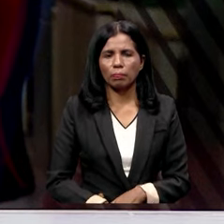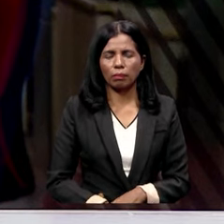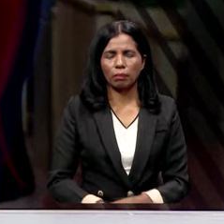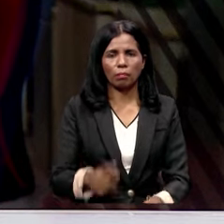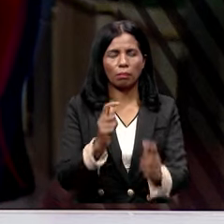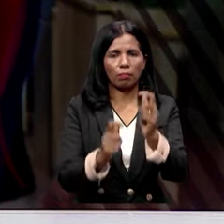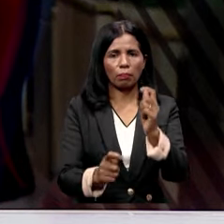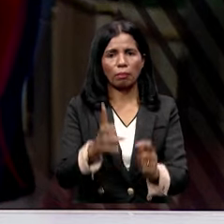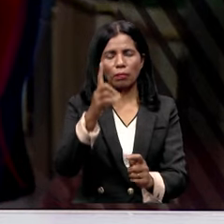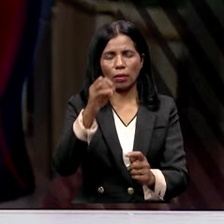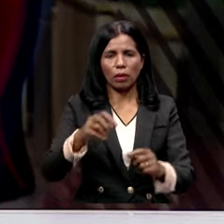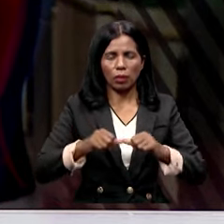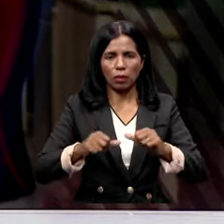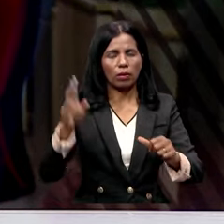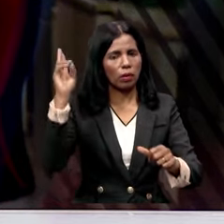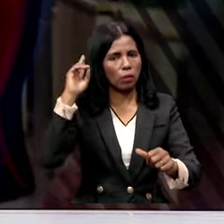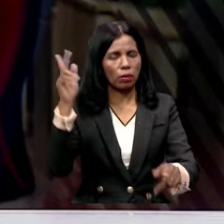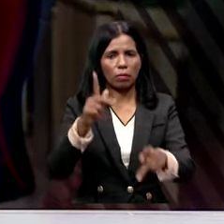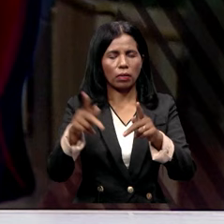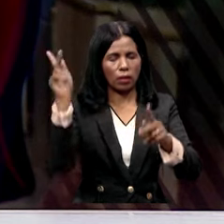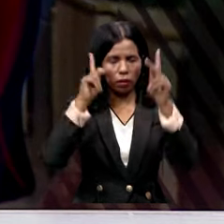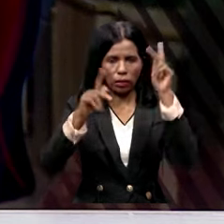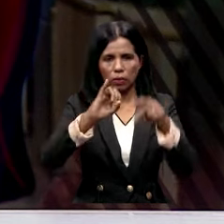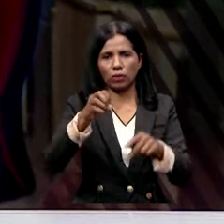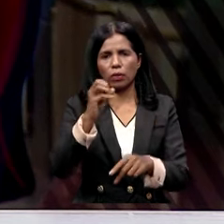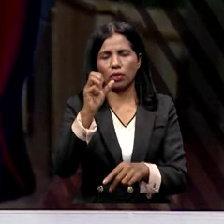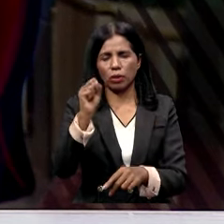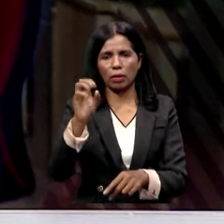Tribunal Dili continua rona arguidu ba cazu Zuze Bernardo.